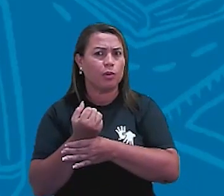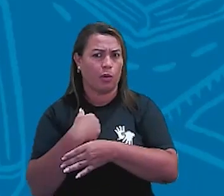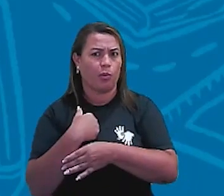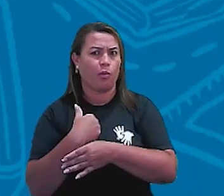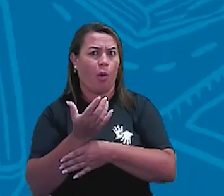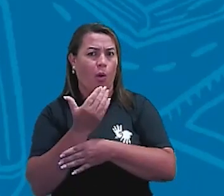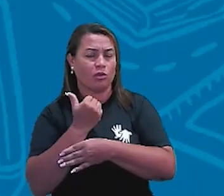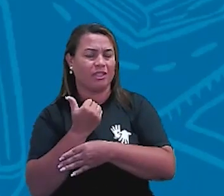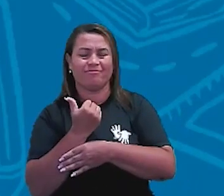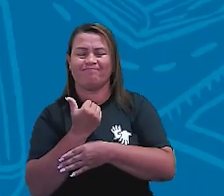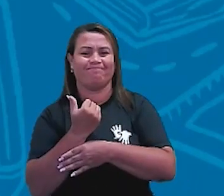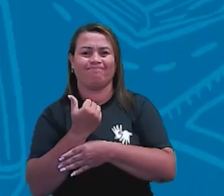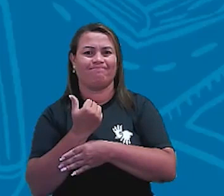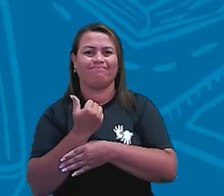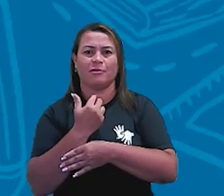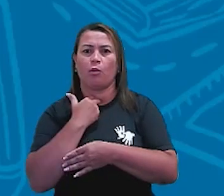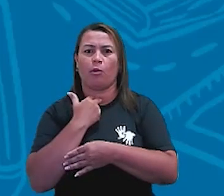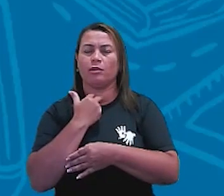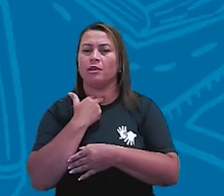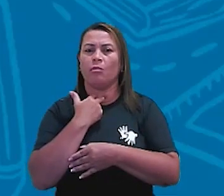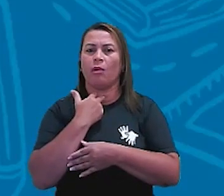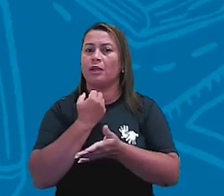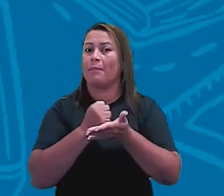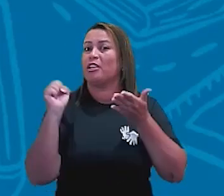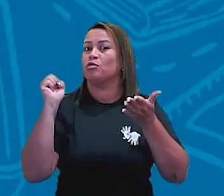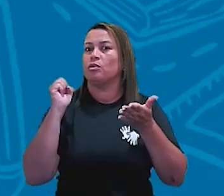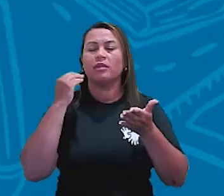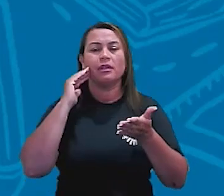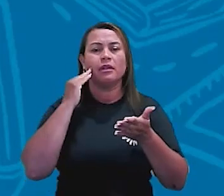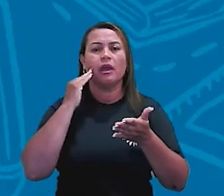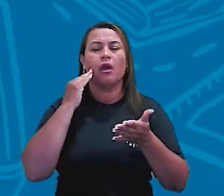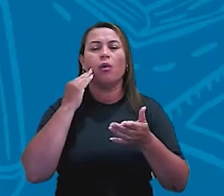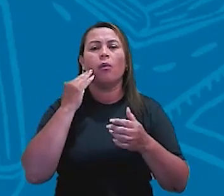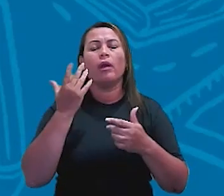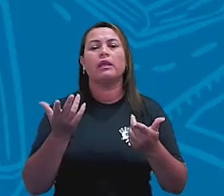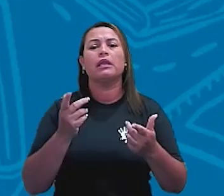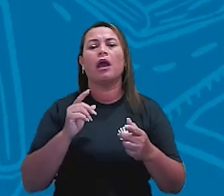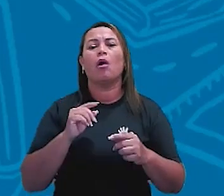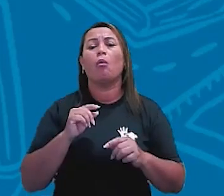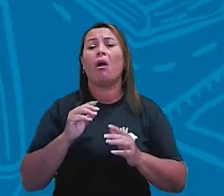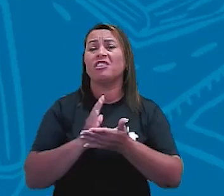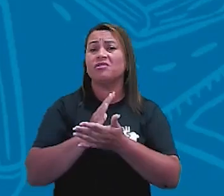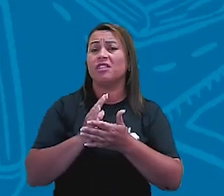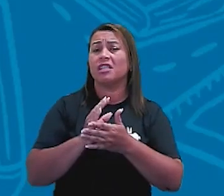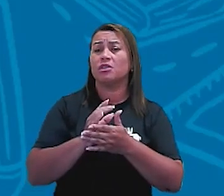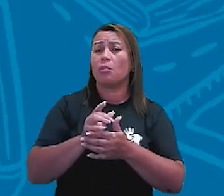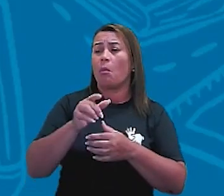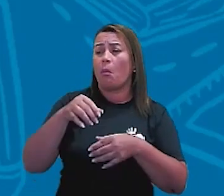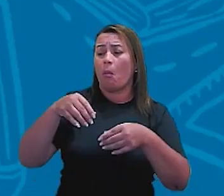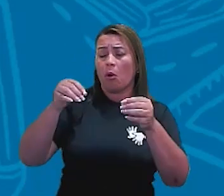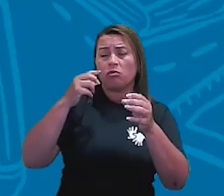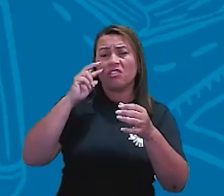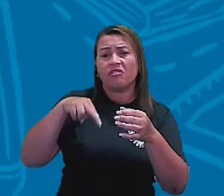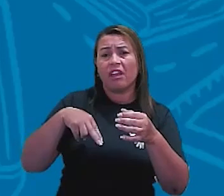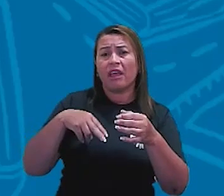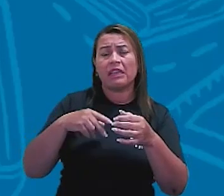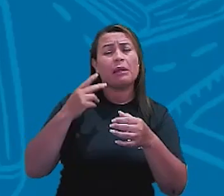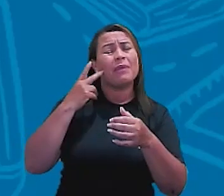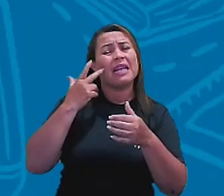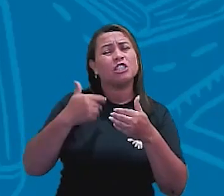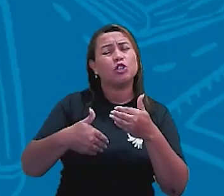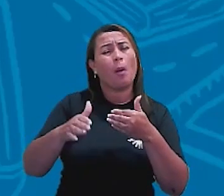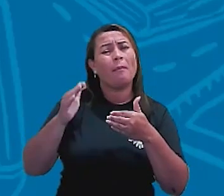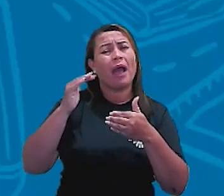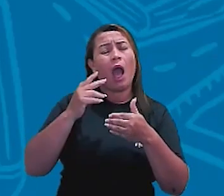certo? Não, não é seguro você consumir o produto, mesmo que aparentemente esse produto não tenha nenhuma modificação, na